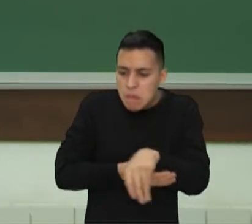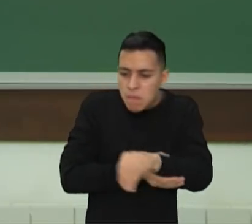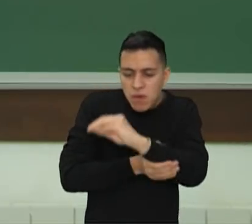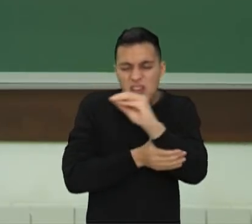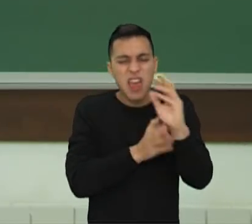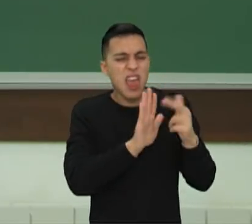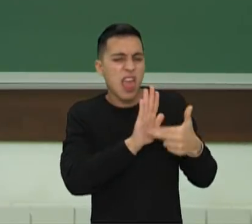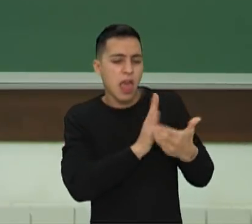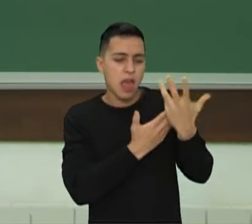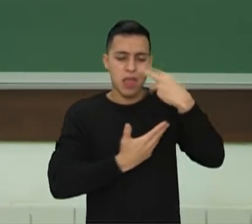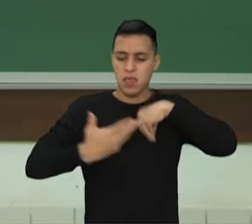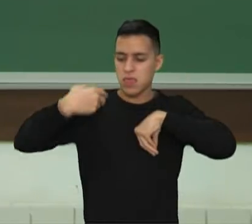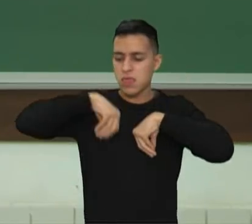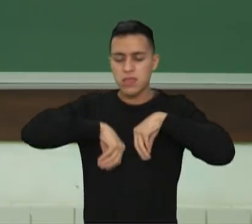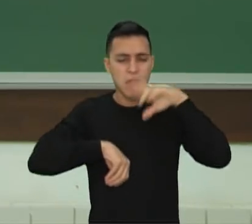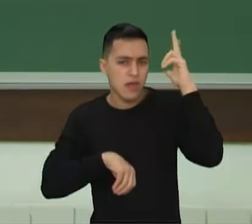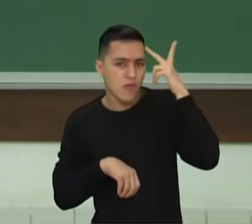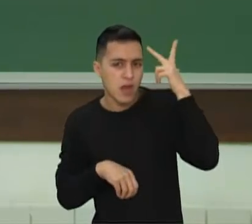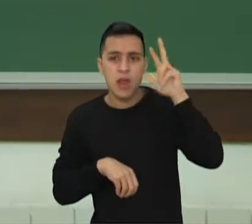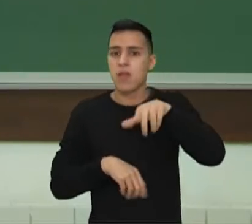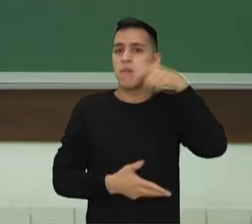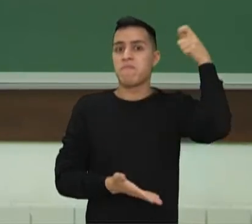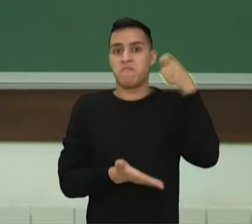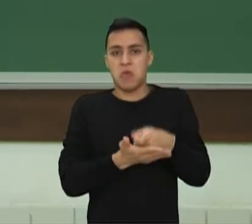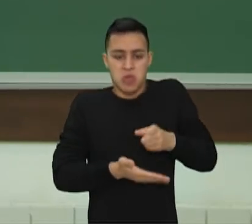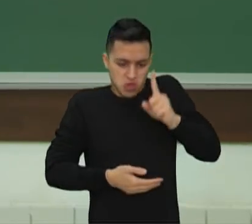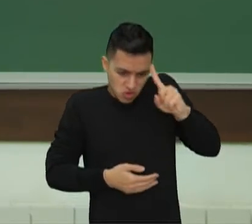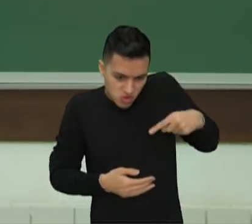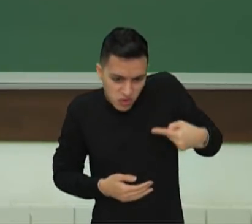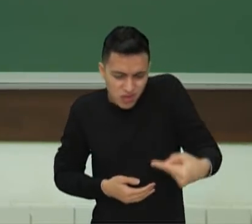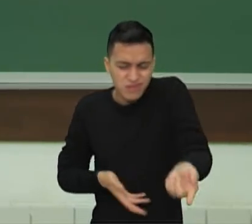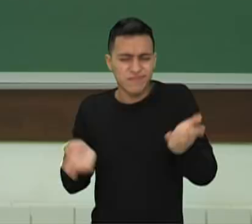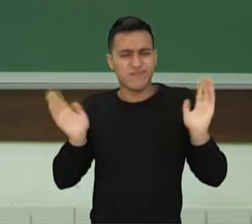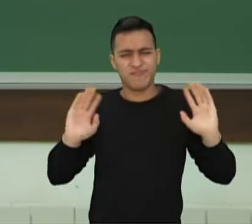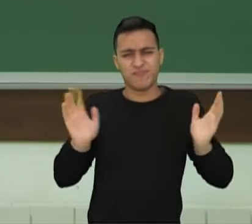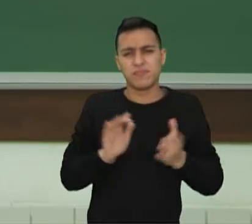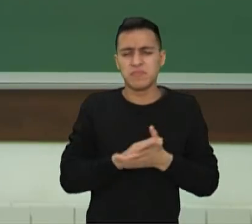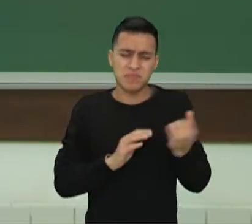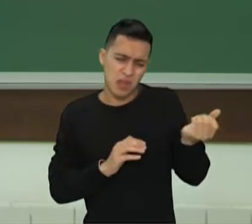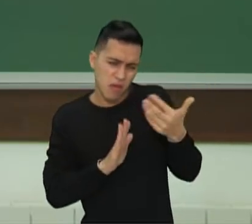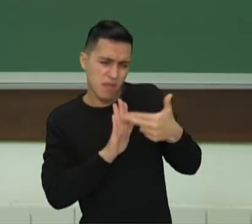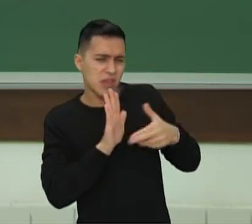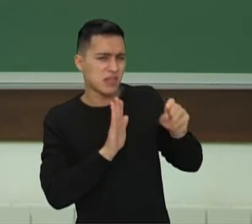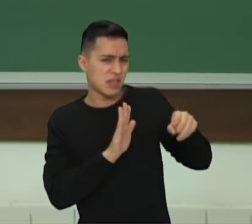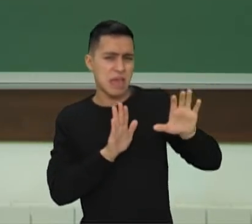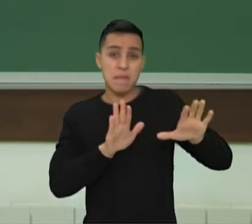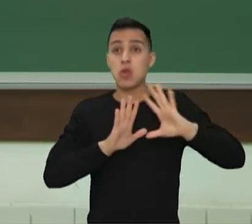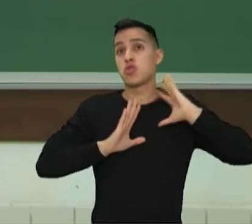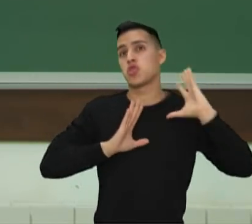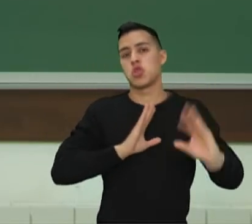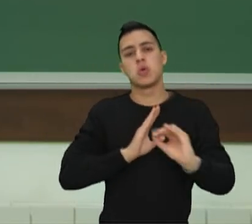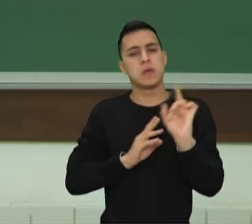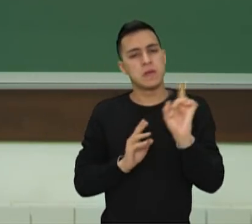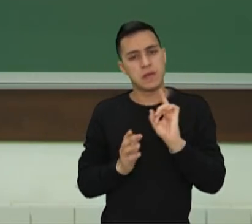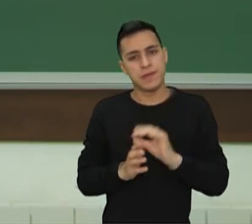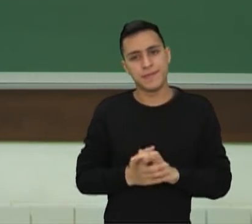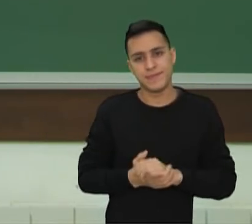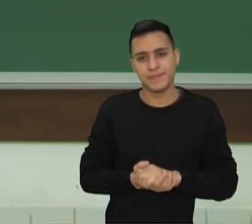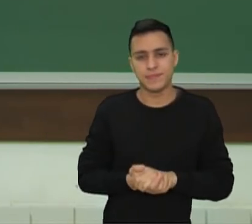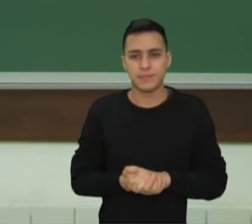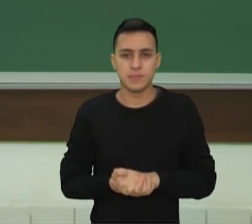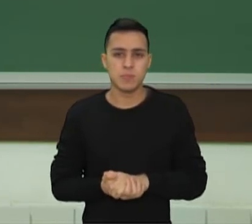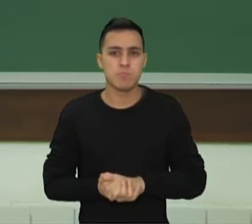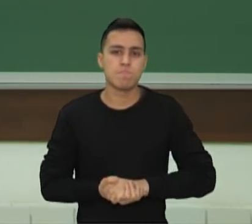ao natural, então a gente não vai aplicar no dia a dia que a gente está jogando, Algumas sim, como a gente já viu, mas não todas,